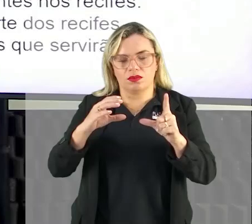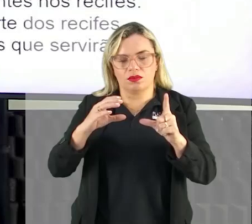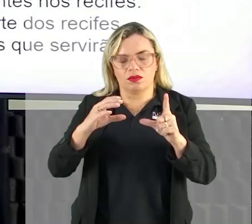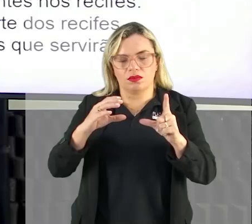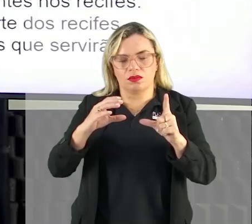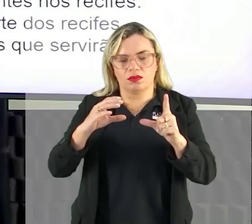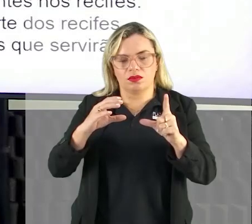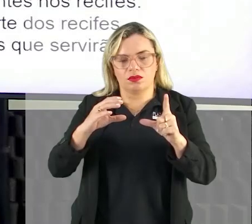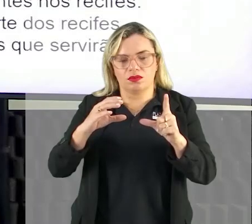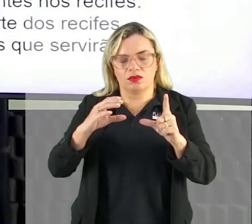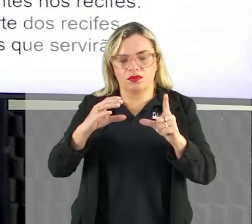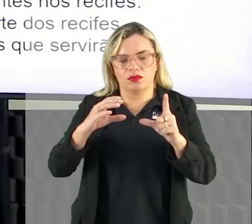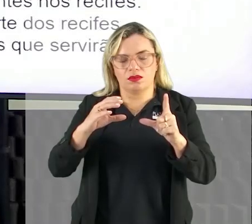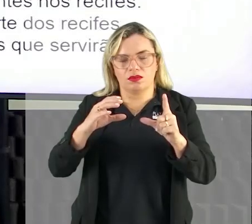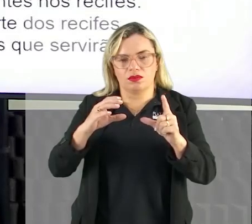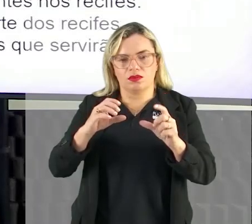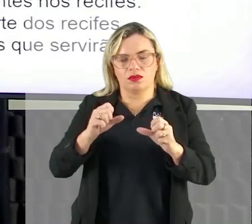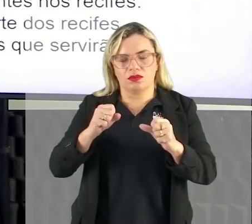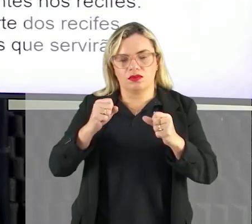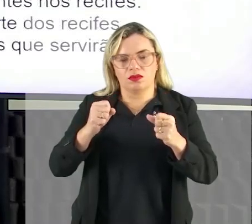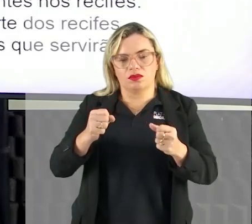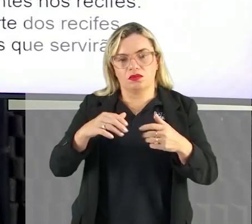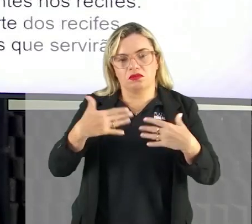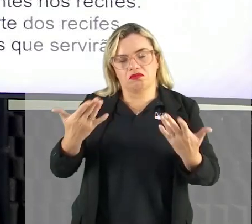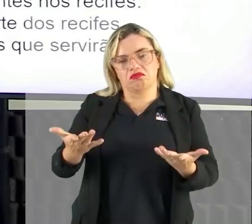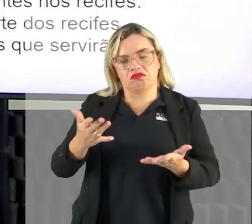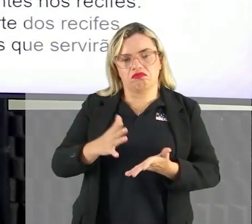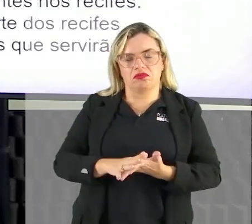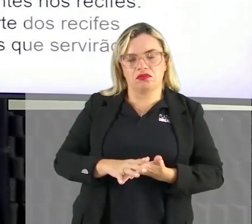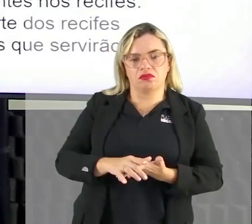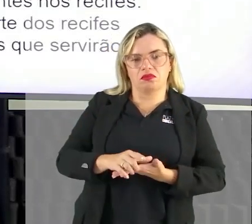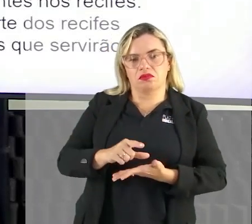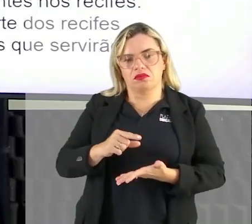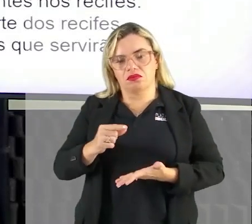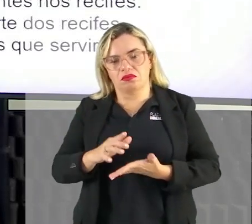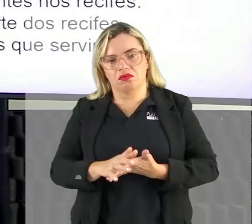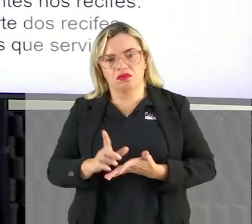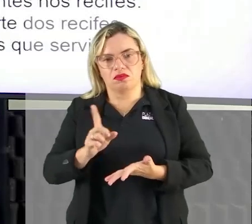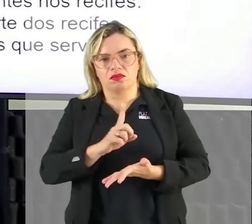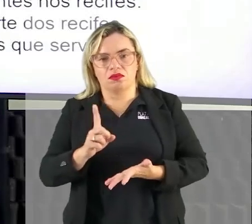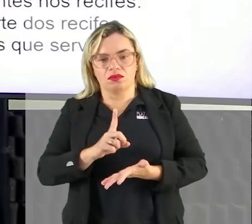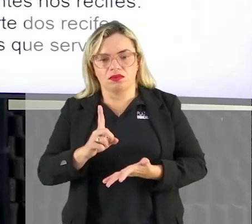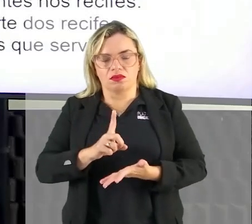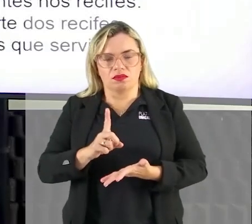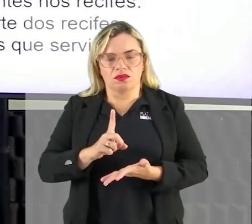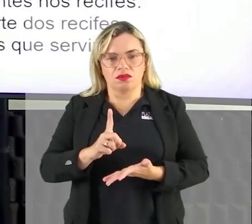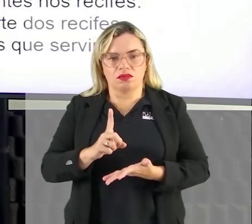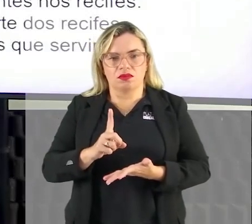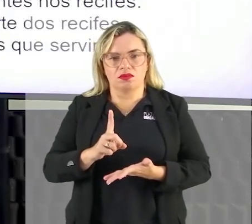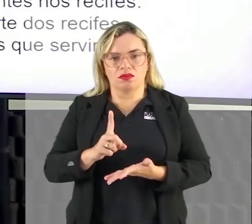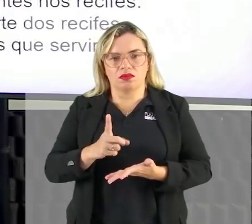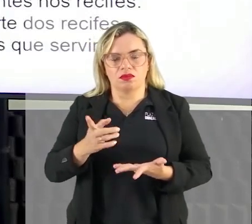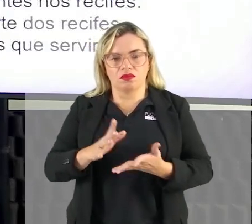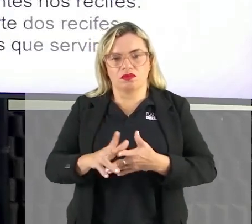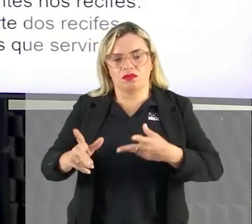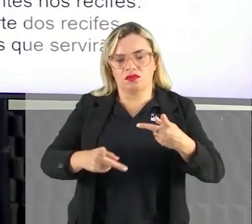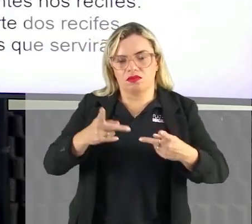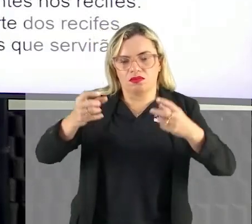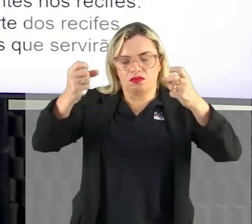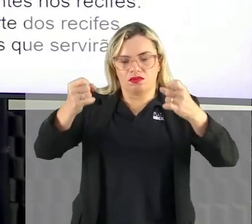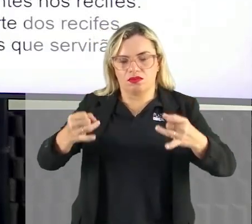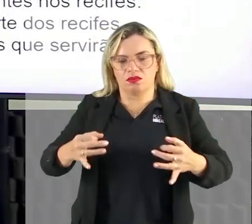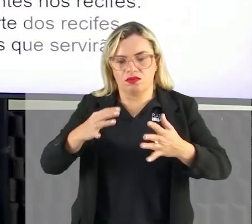Bom, pode até ser, mas isso não fala exatamente